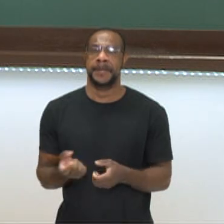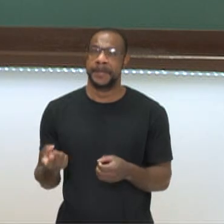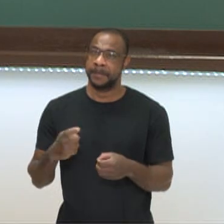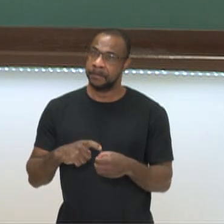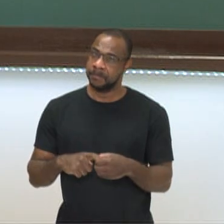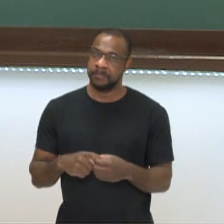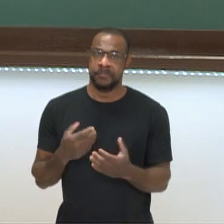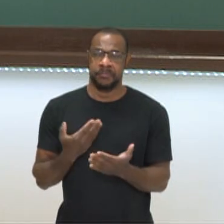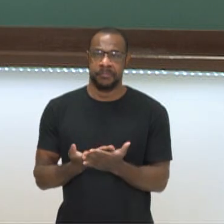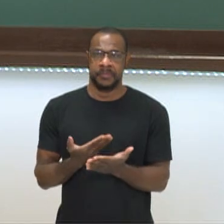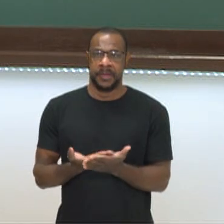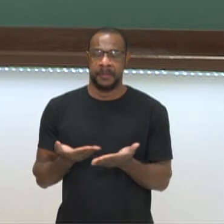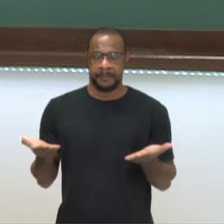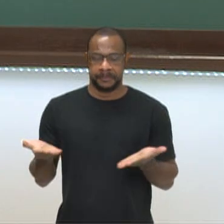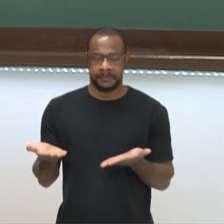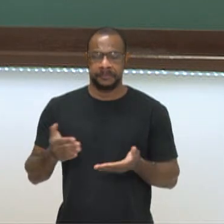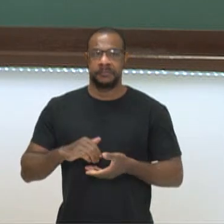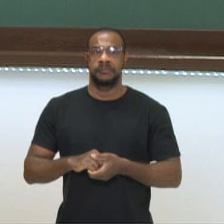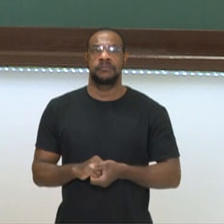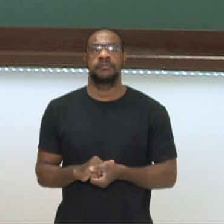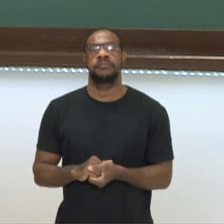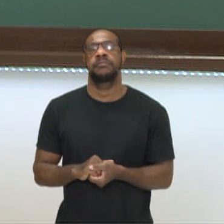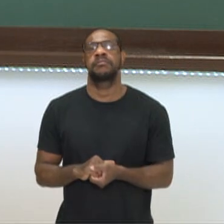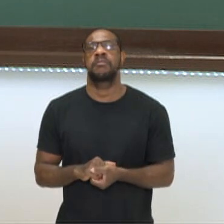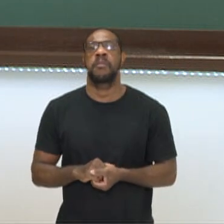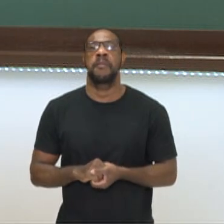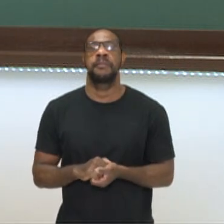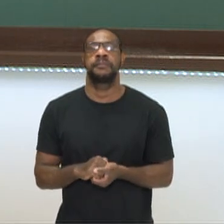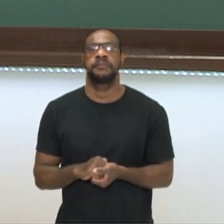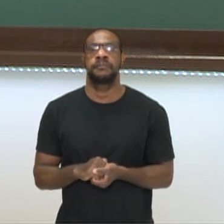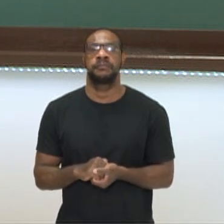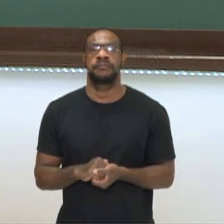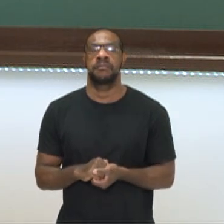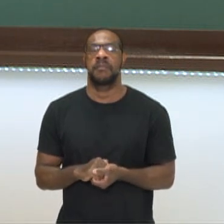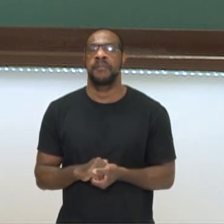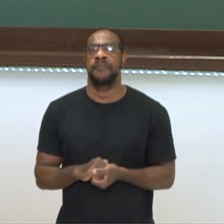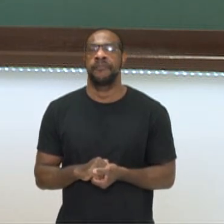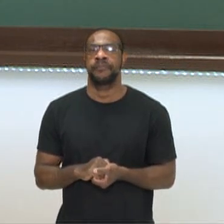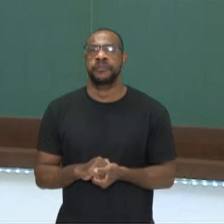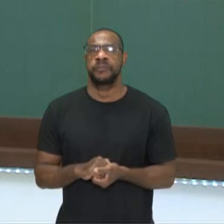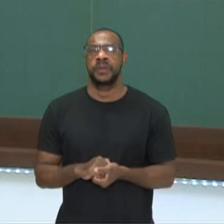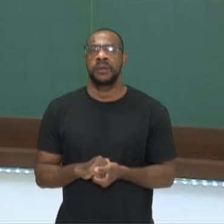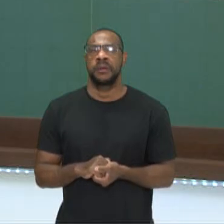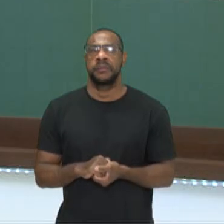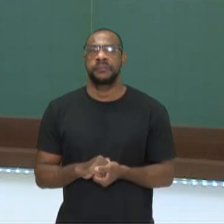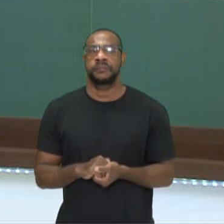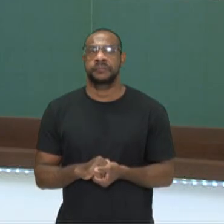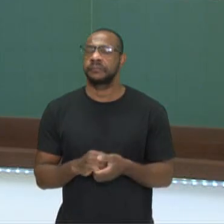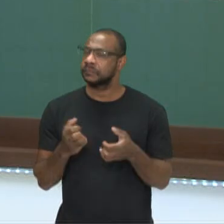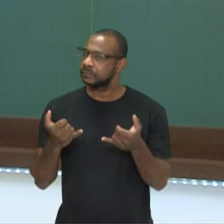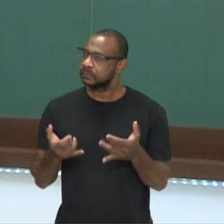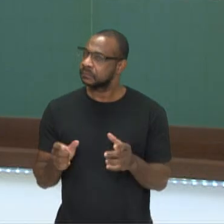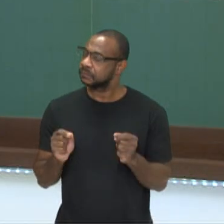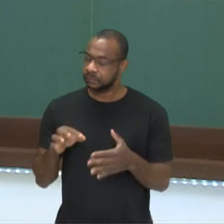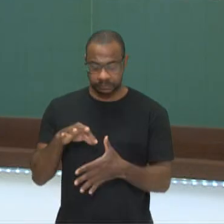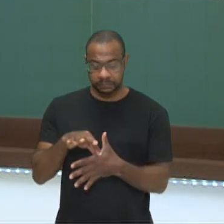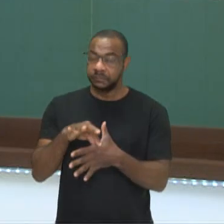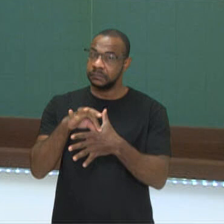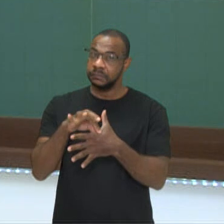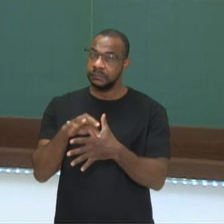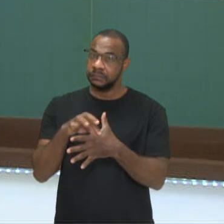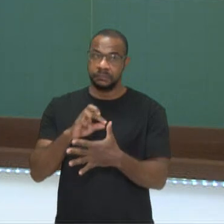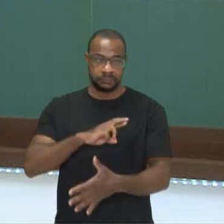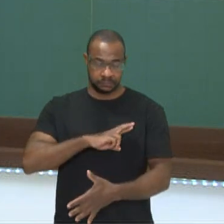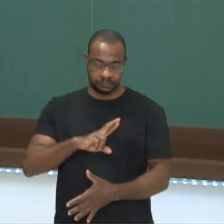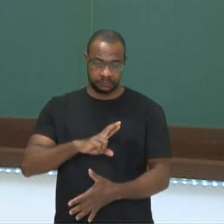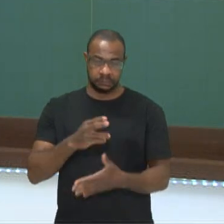Voltamos com aula Paraná, ensino religioso, 7º ano, estamos falando da importância dos líderes religiosos na